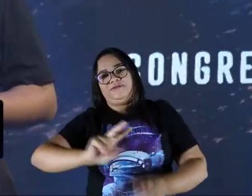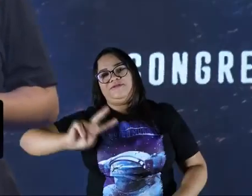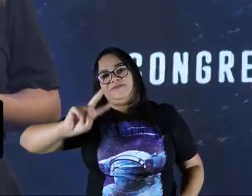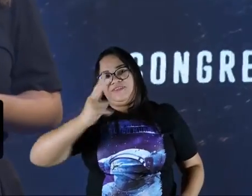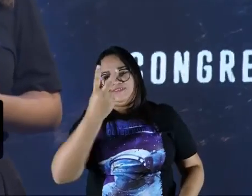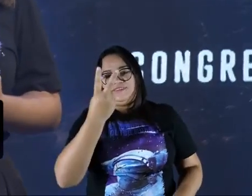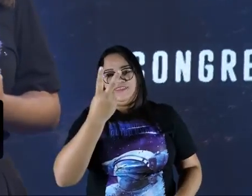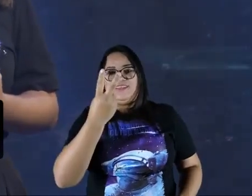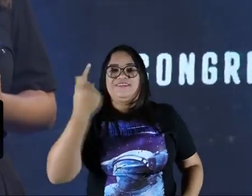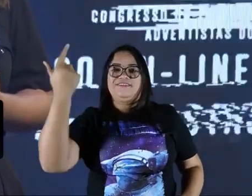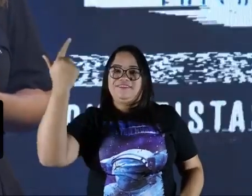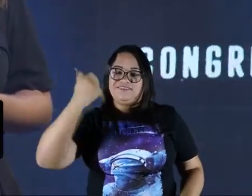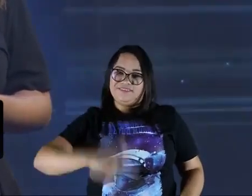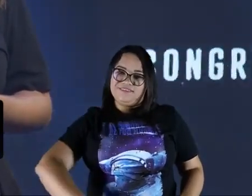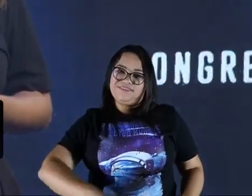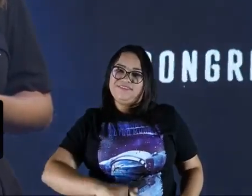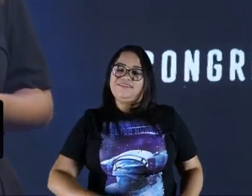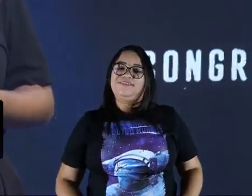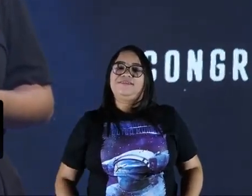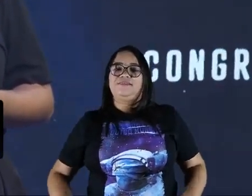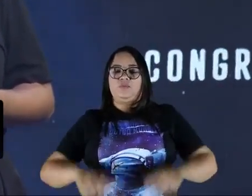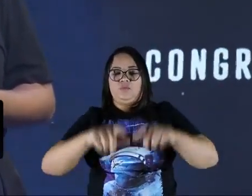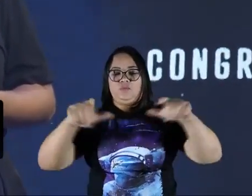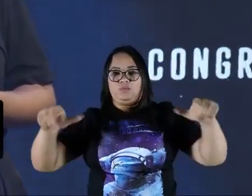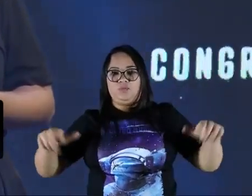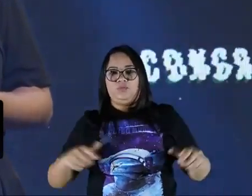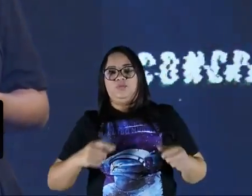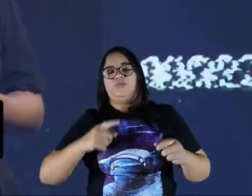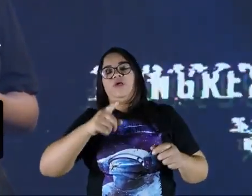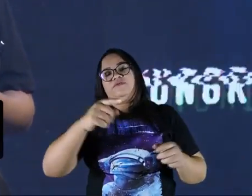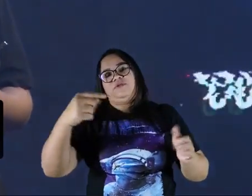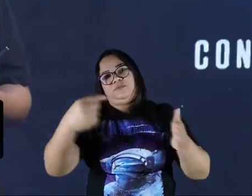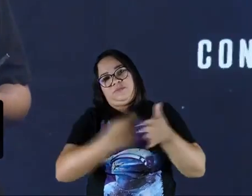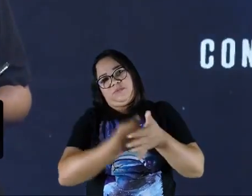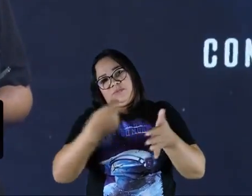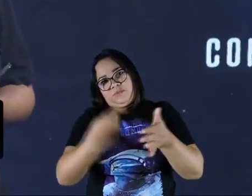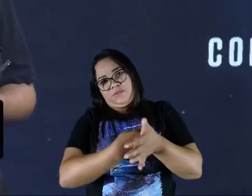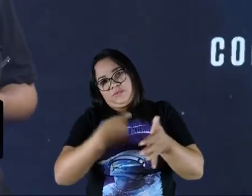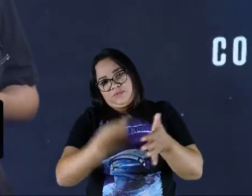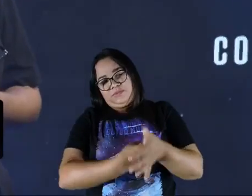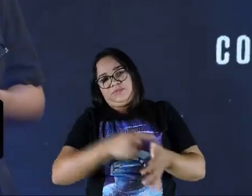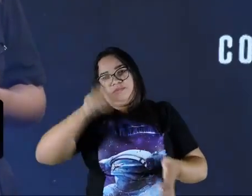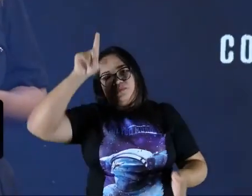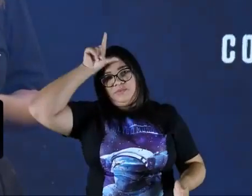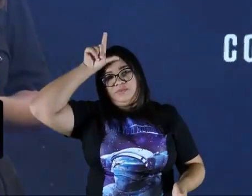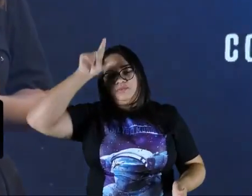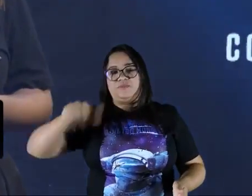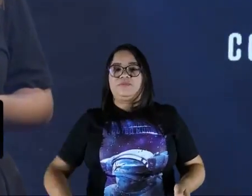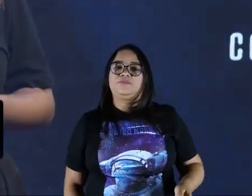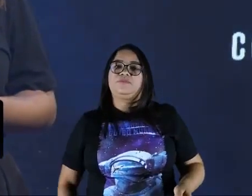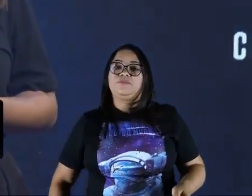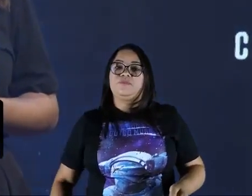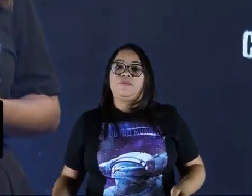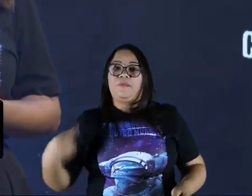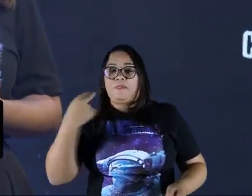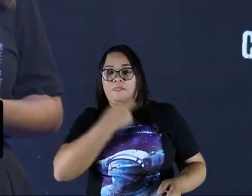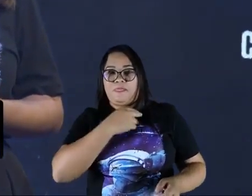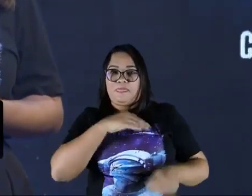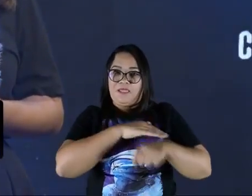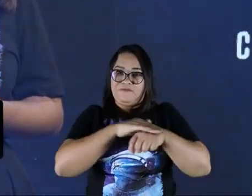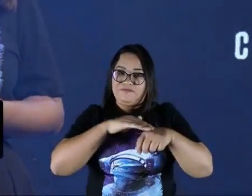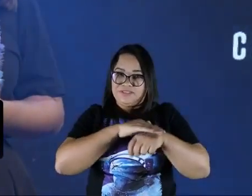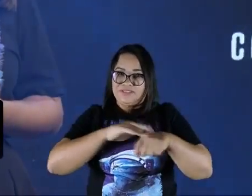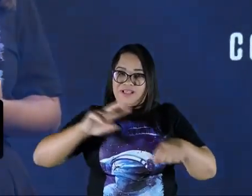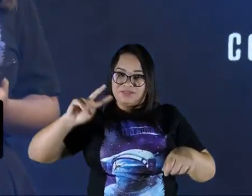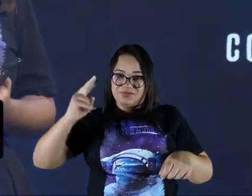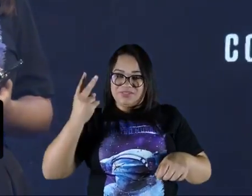horas, horário de Brasília, a gente retorna com a mesa redonda. Já faz aí as suas perguntas que você quer mandar para os nossos líderes e a gente vai conversar juntos aí a